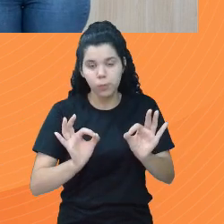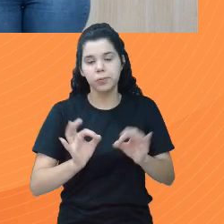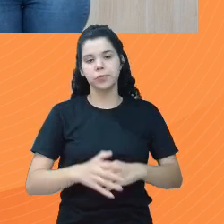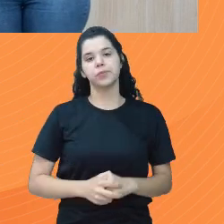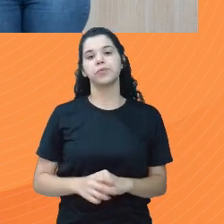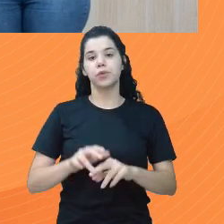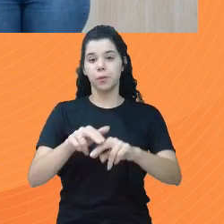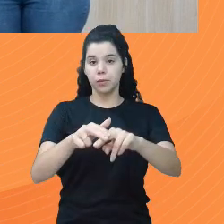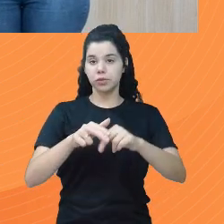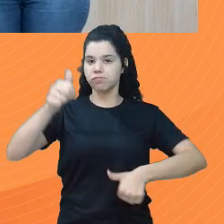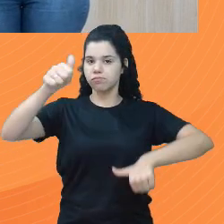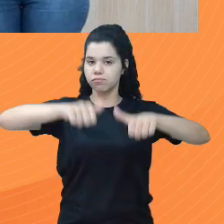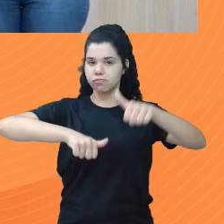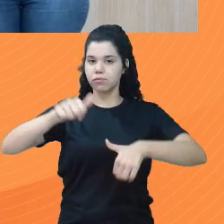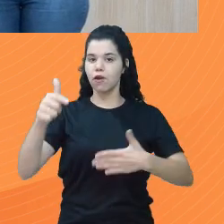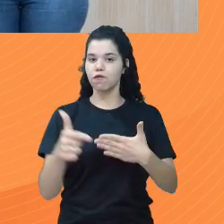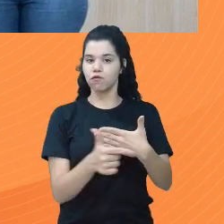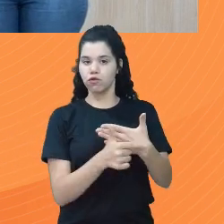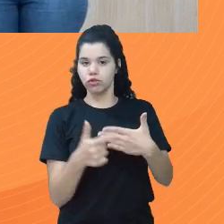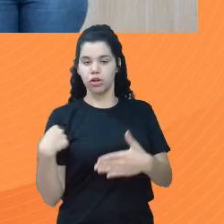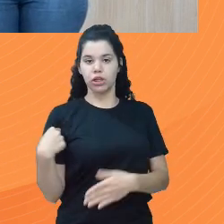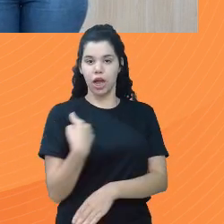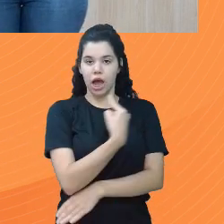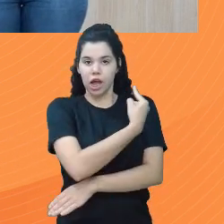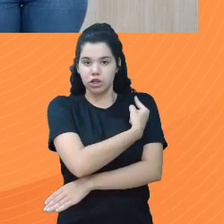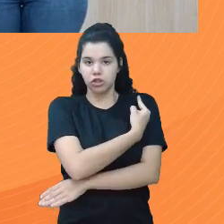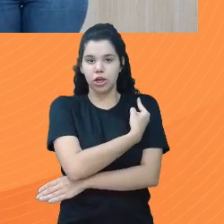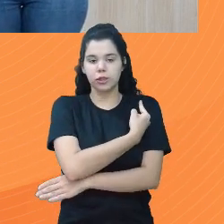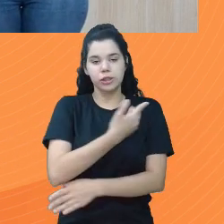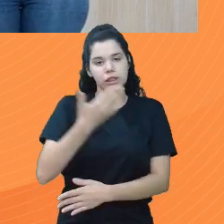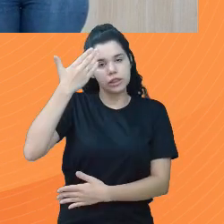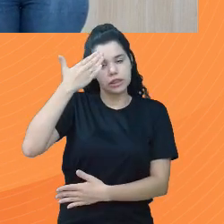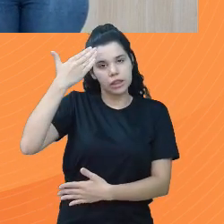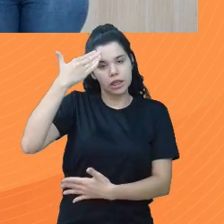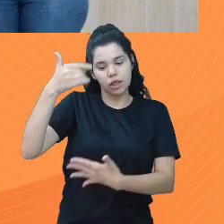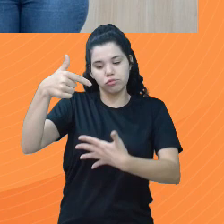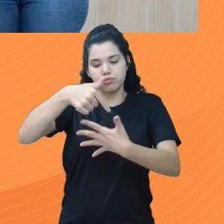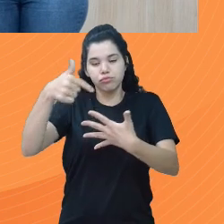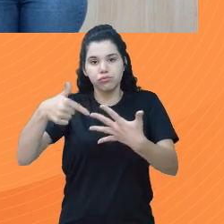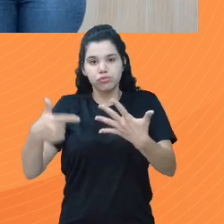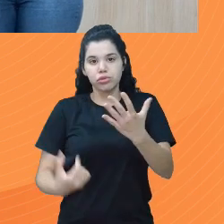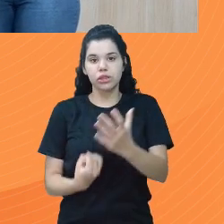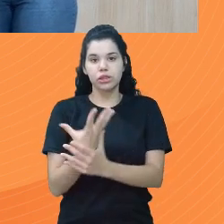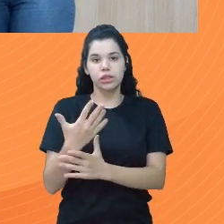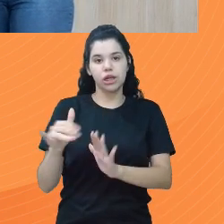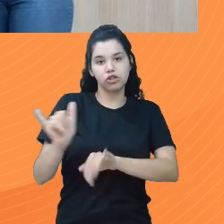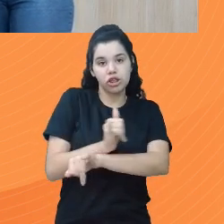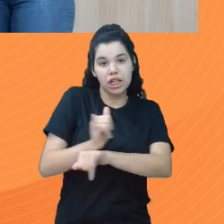Enfim, a avaliação ela serve para que a gente possa dimensionar o nosso projeto de trabalho.